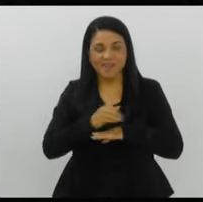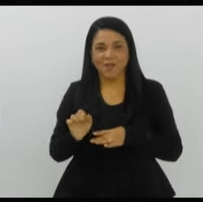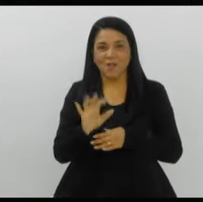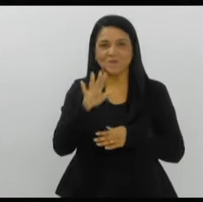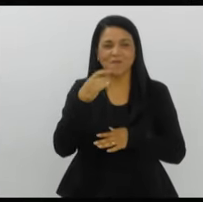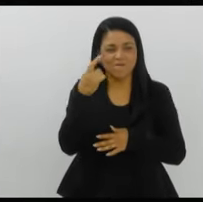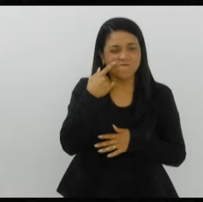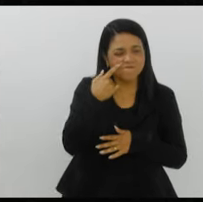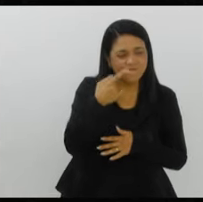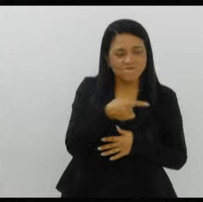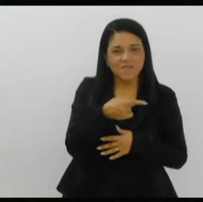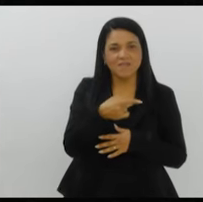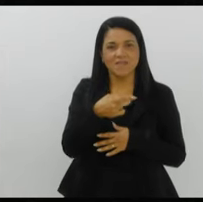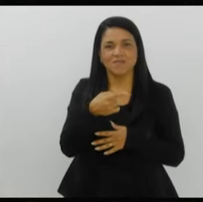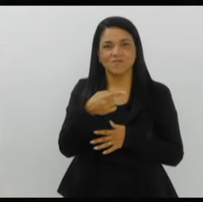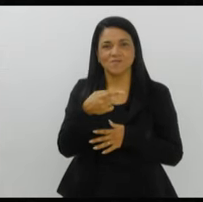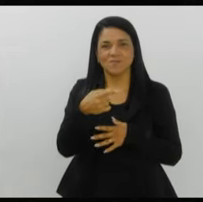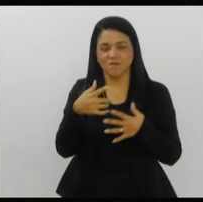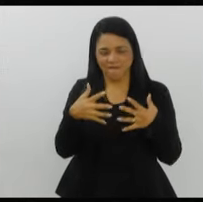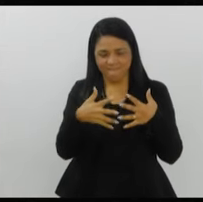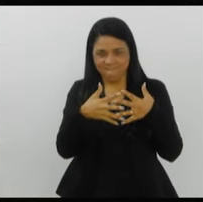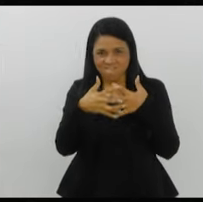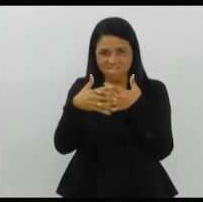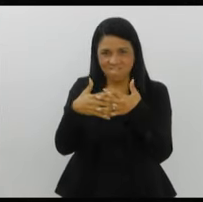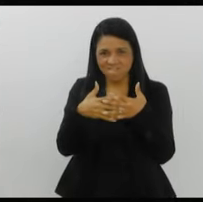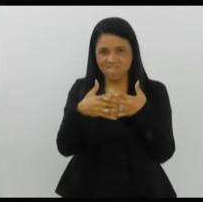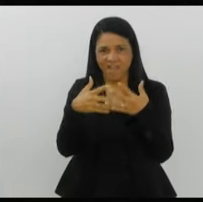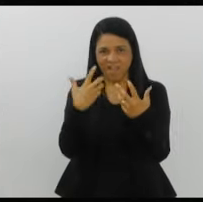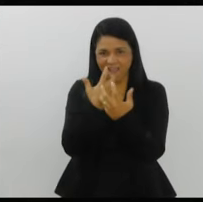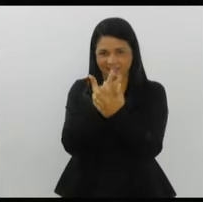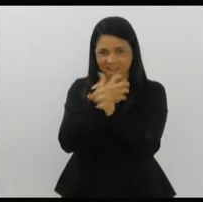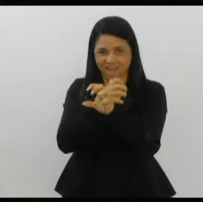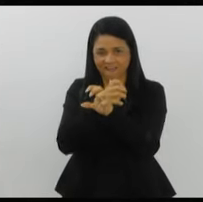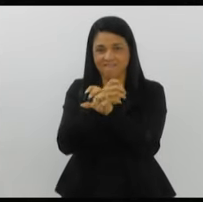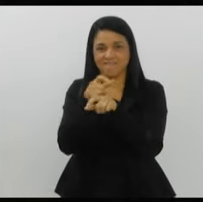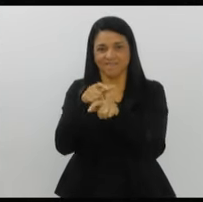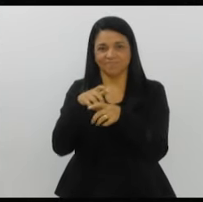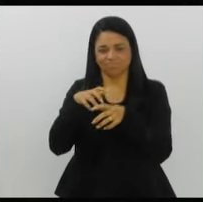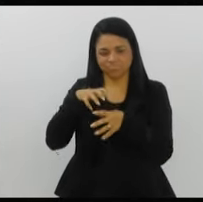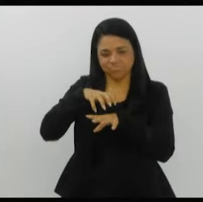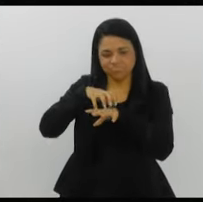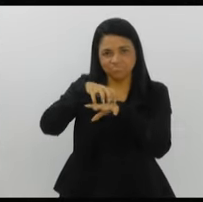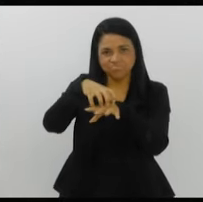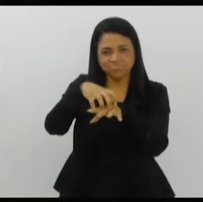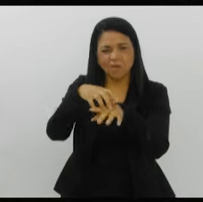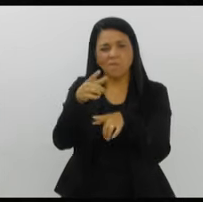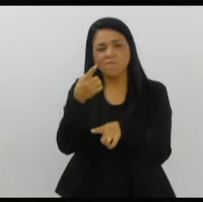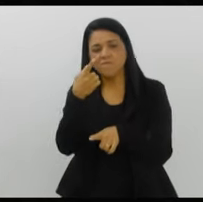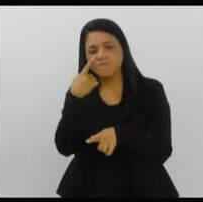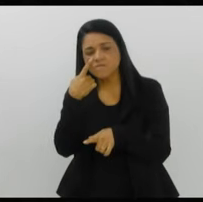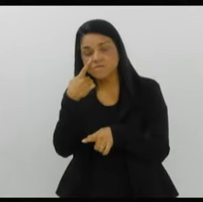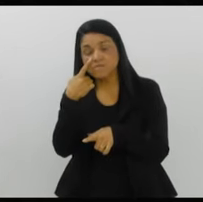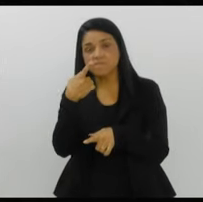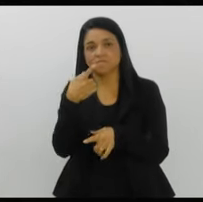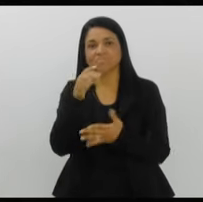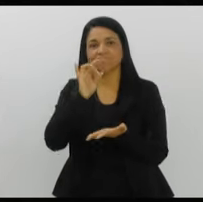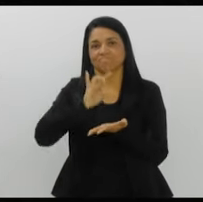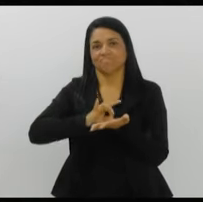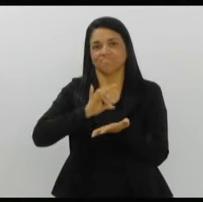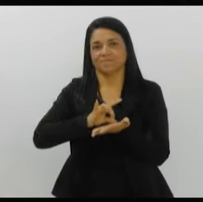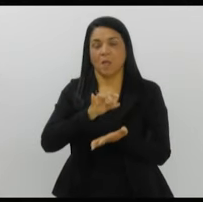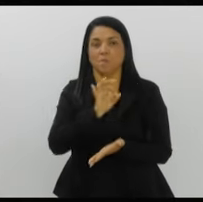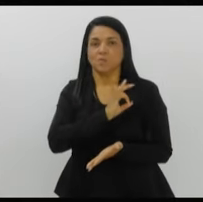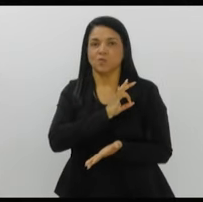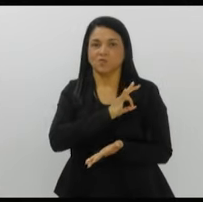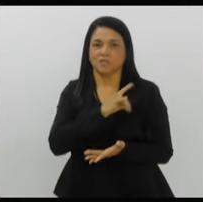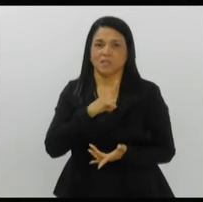a realidade. Entre num caveirão. Entre num caveirão para o senhor ver a realidade, ministro. realidade que os nossos policiais passam, realidade